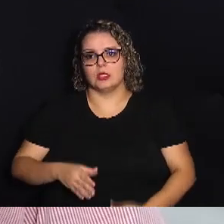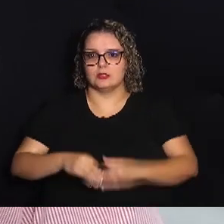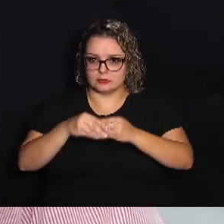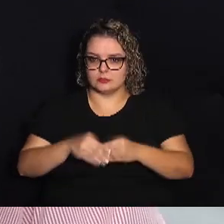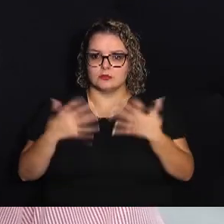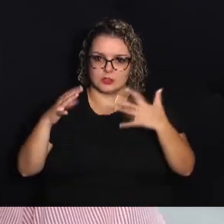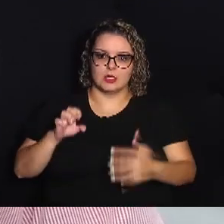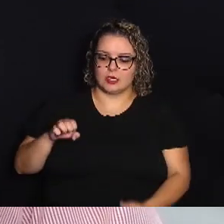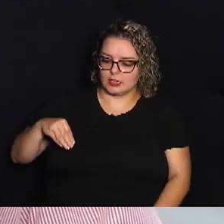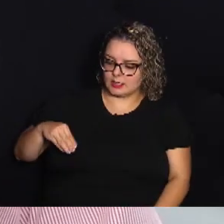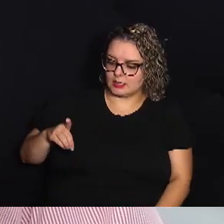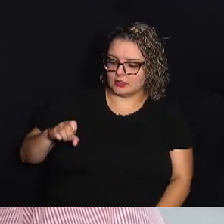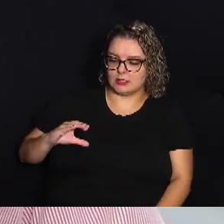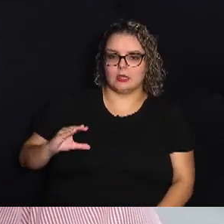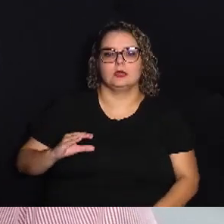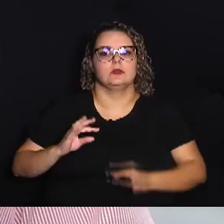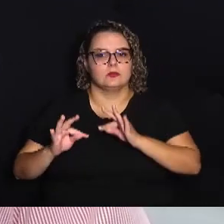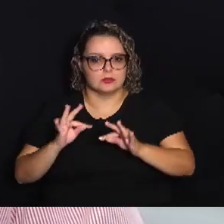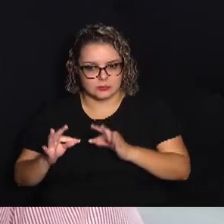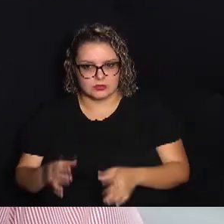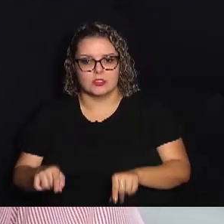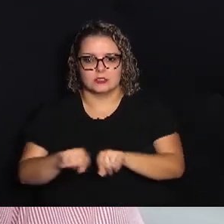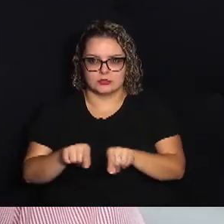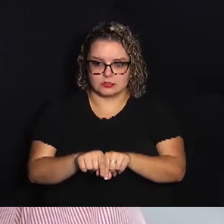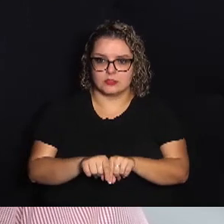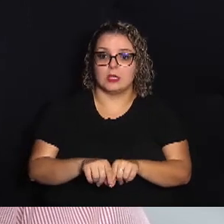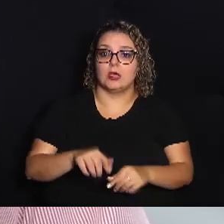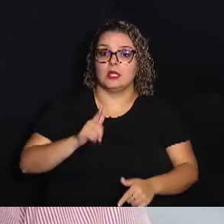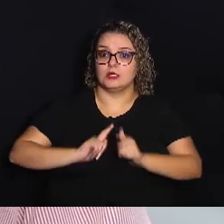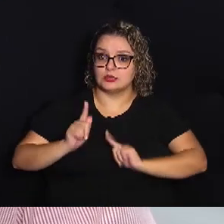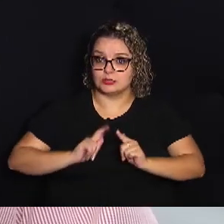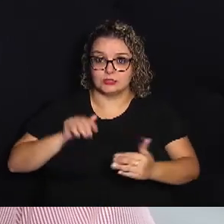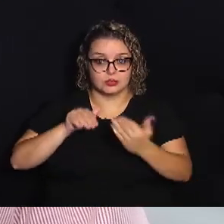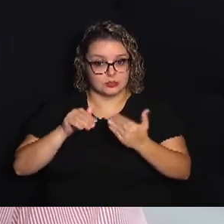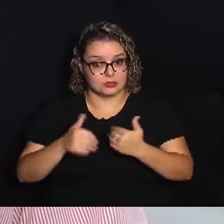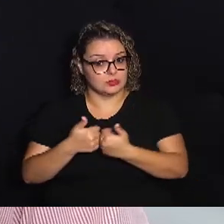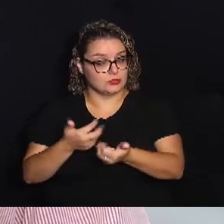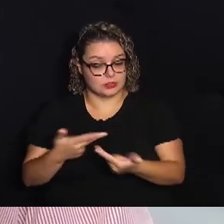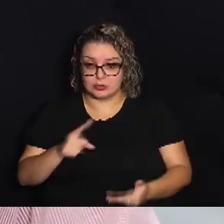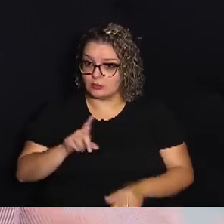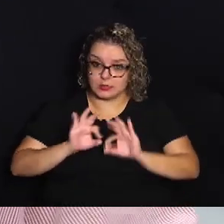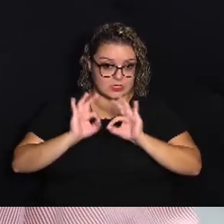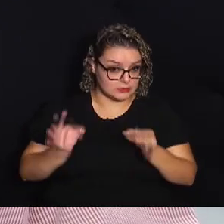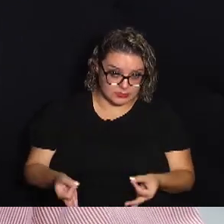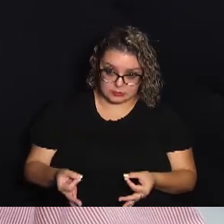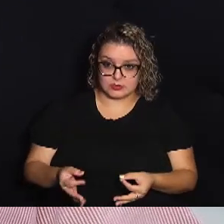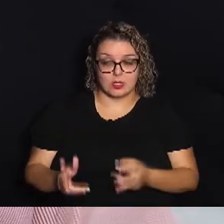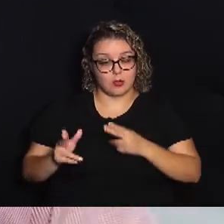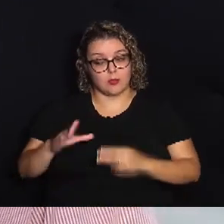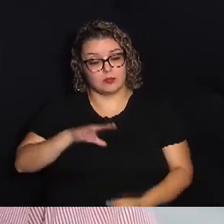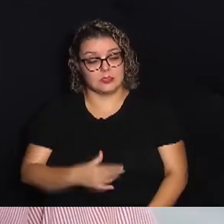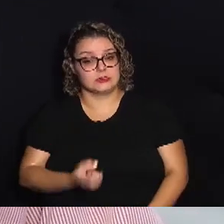gente deve cumprimentar indec os técnicos da indec a gente sabe que a gestão do Trânsito e Transporte não é algo simples numa cidade do